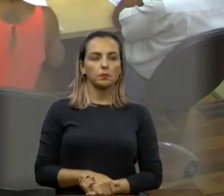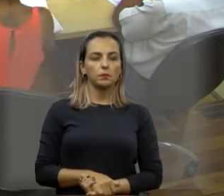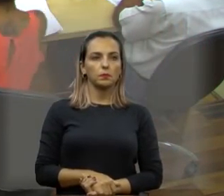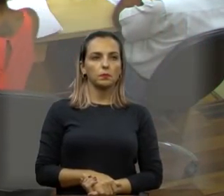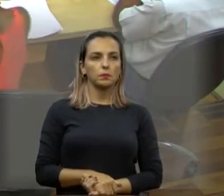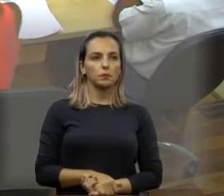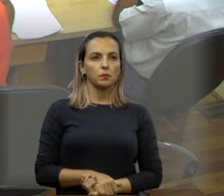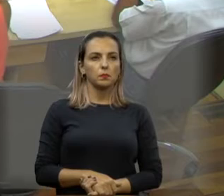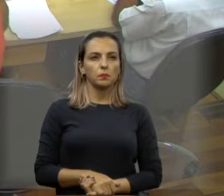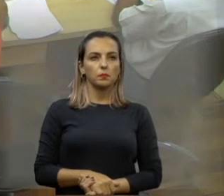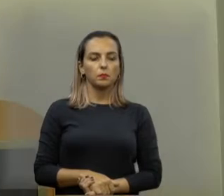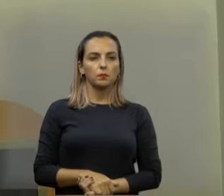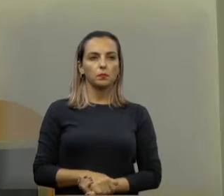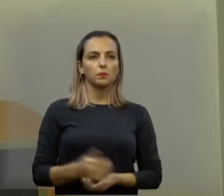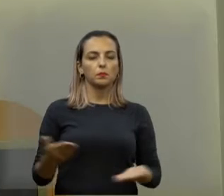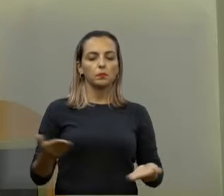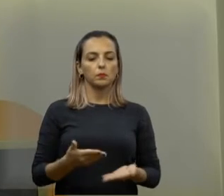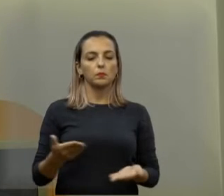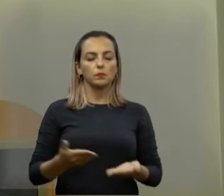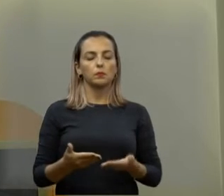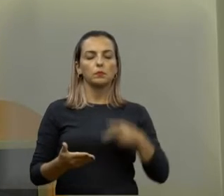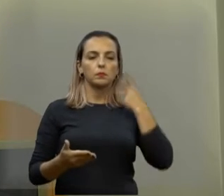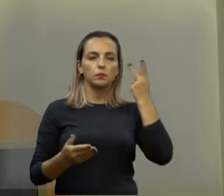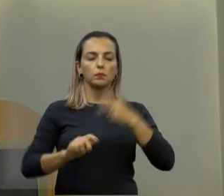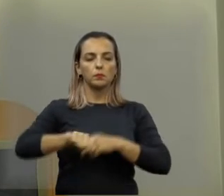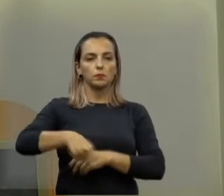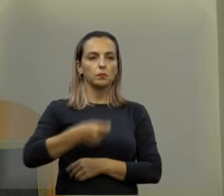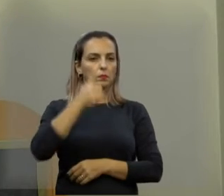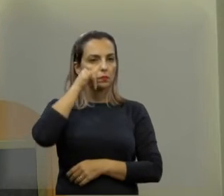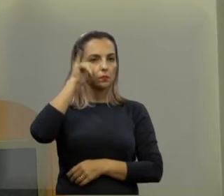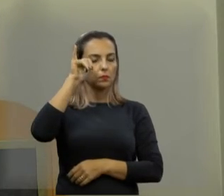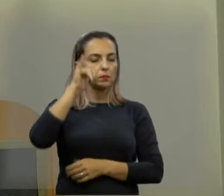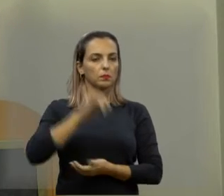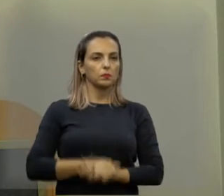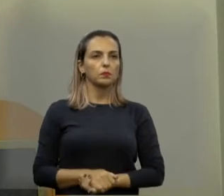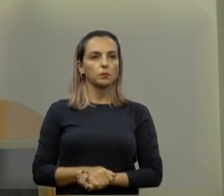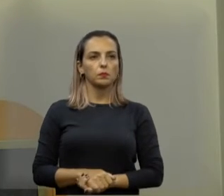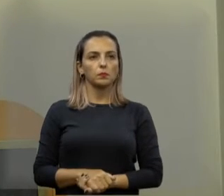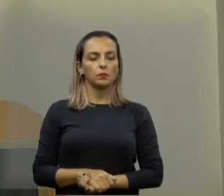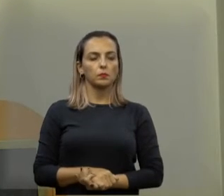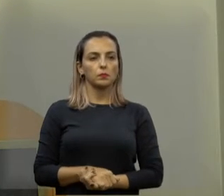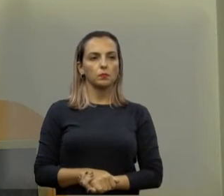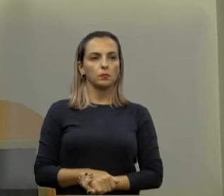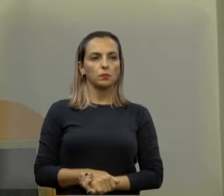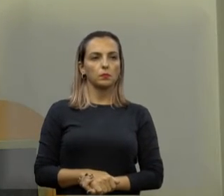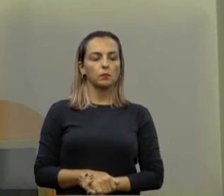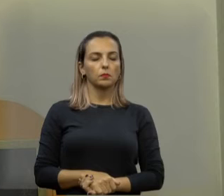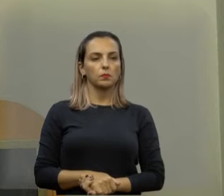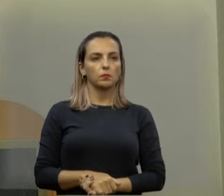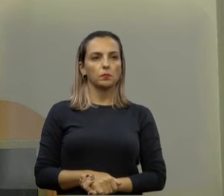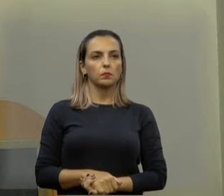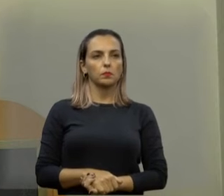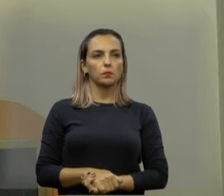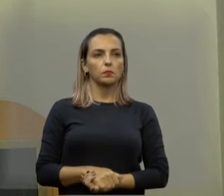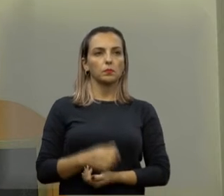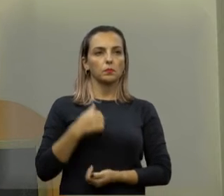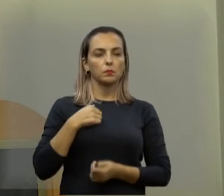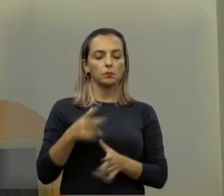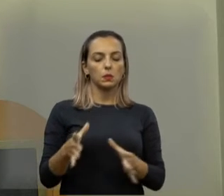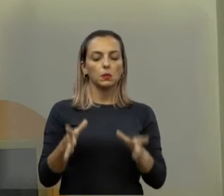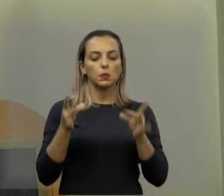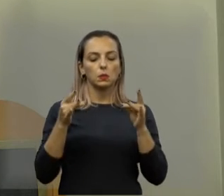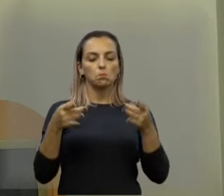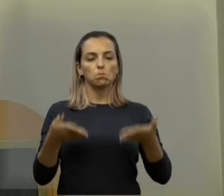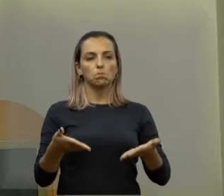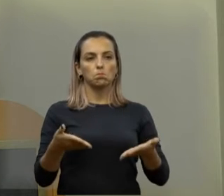com a palavra o nosso Presidente Aloísio Boi não eu já tentei aqui